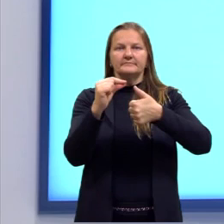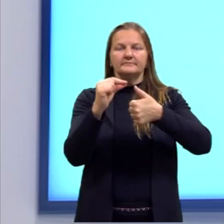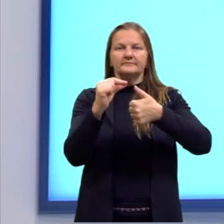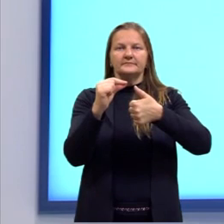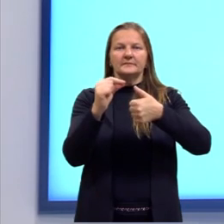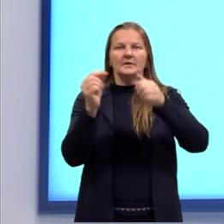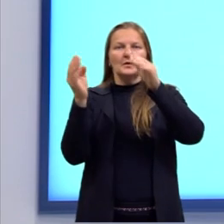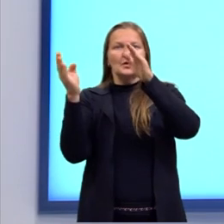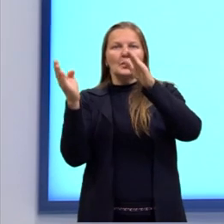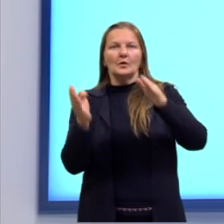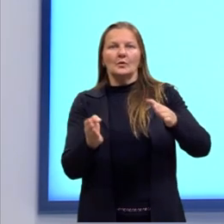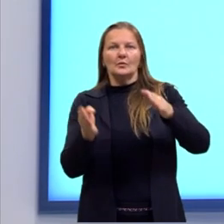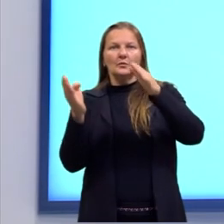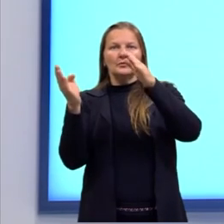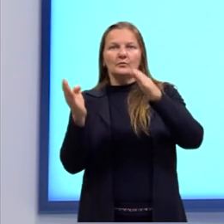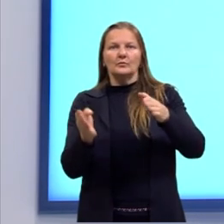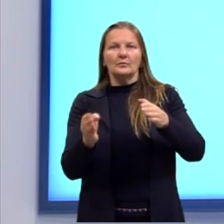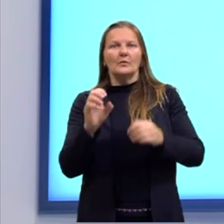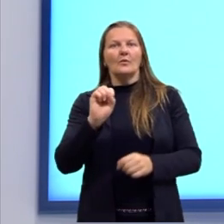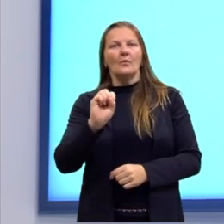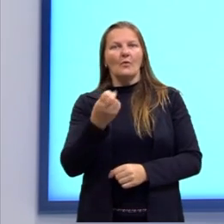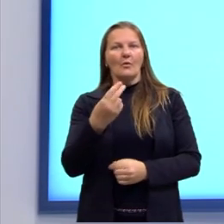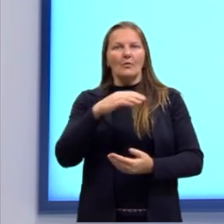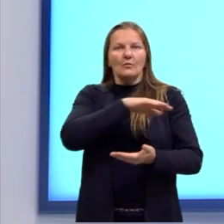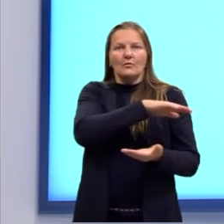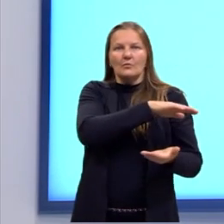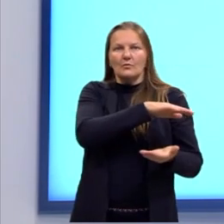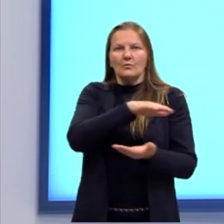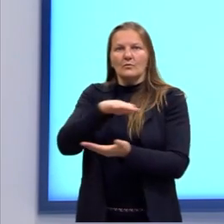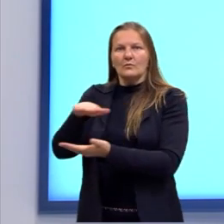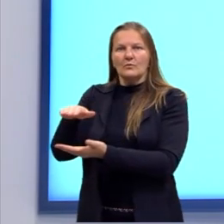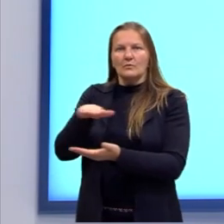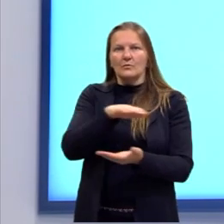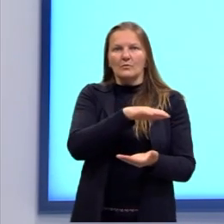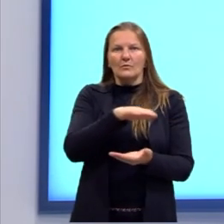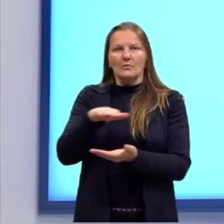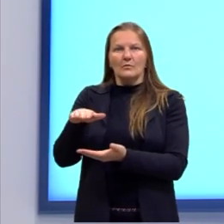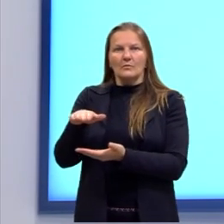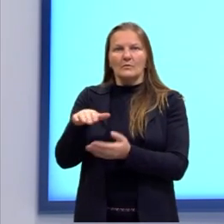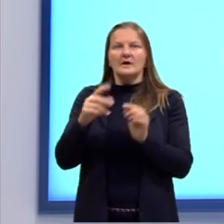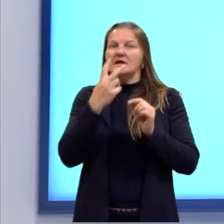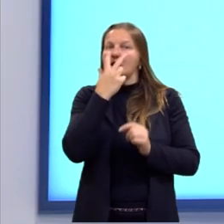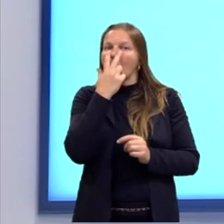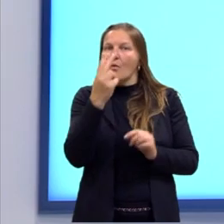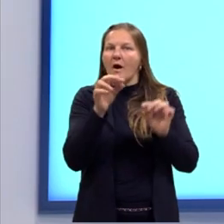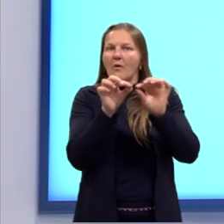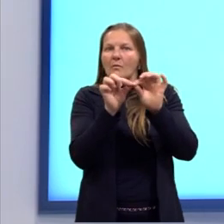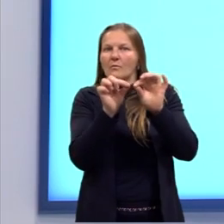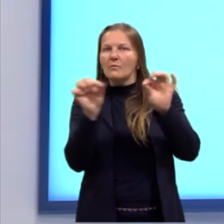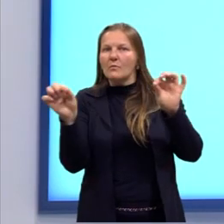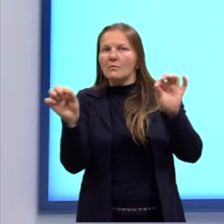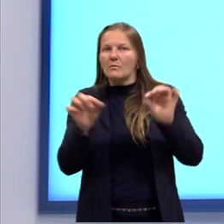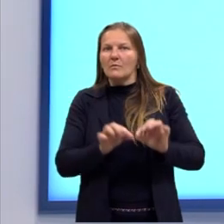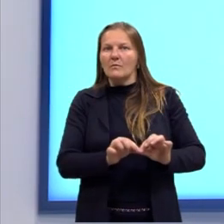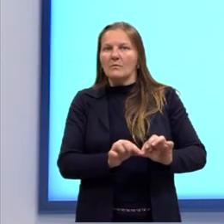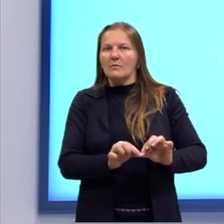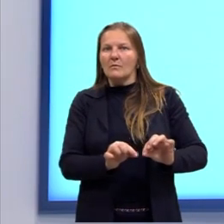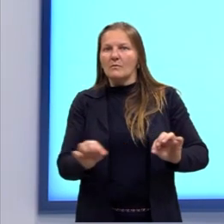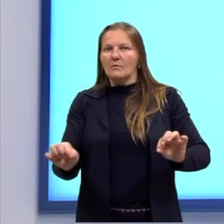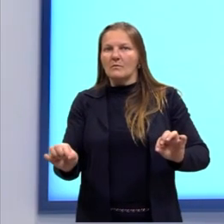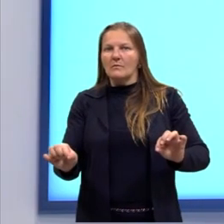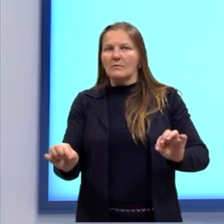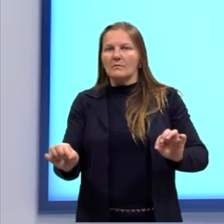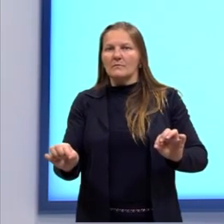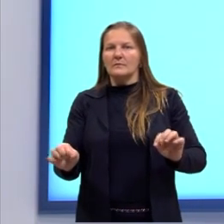delas né os lados Paralelos da figura apresenta uma mesma medida sempre que falarmos lados